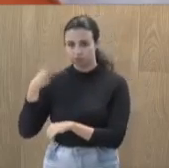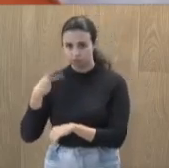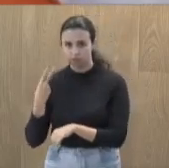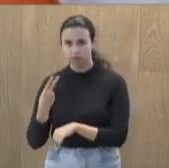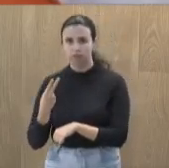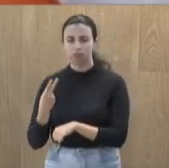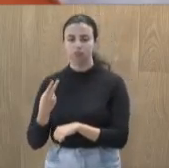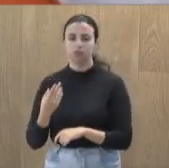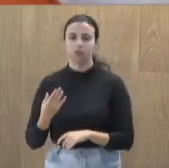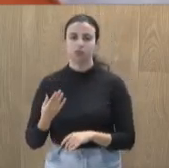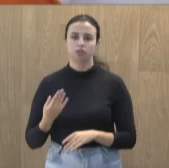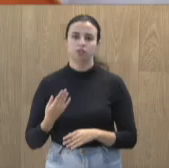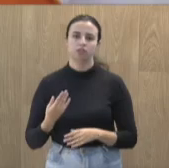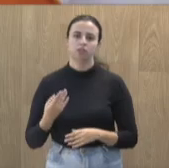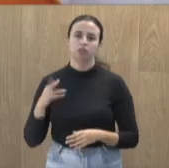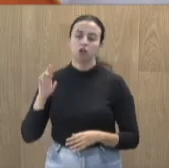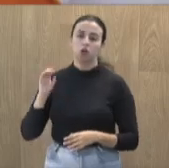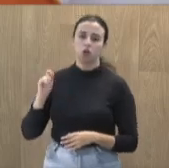é muito